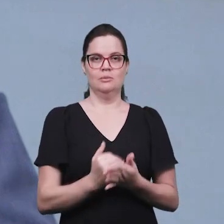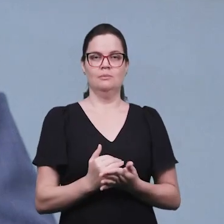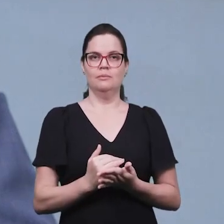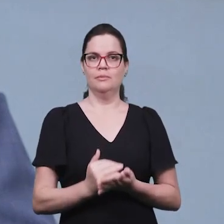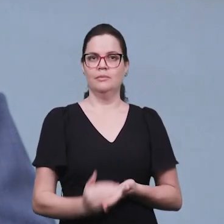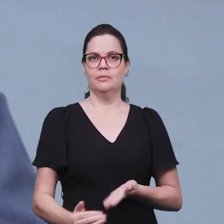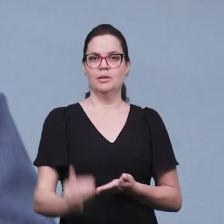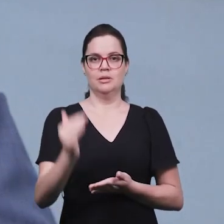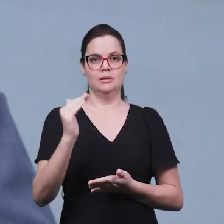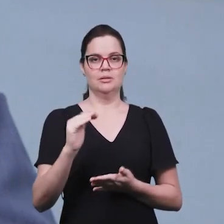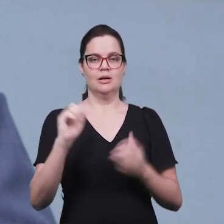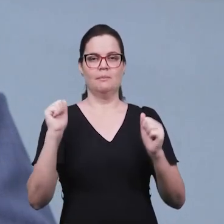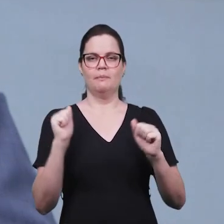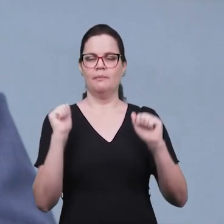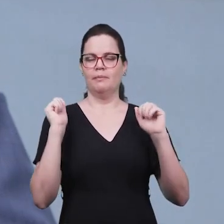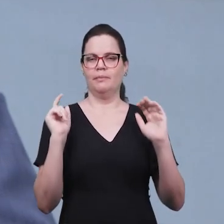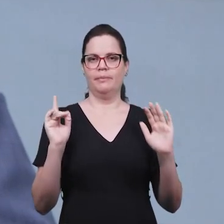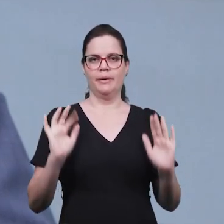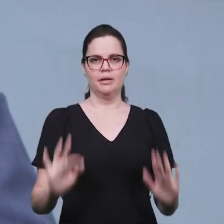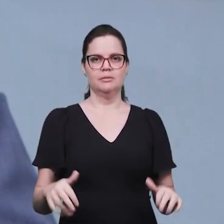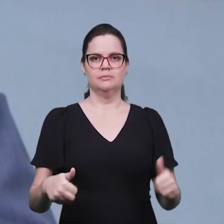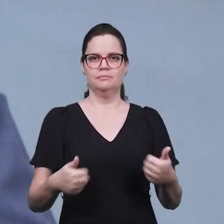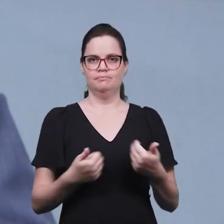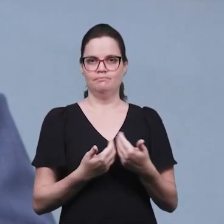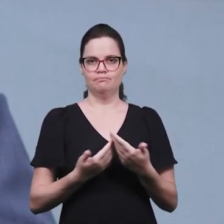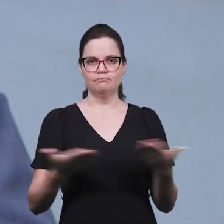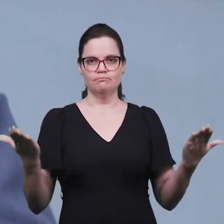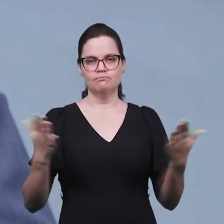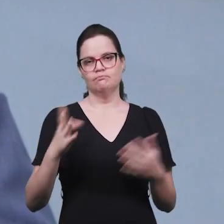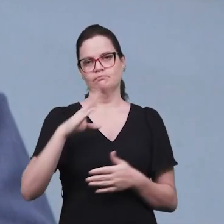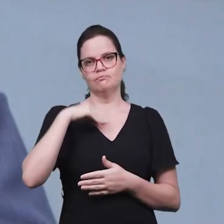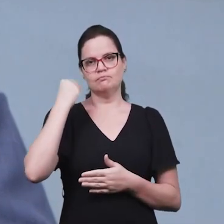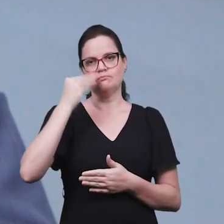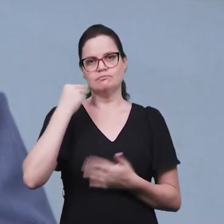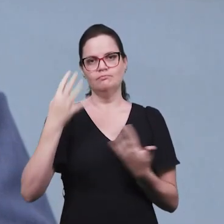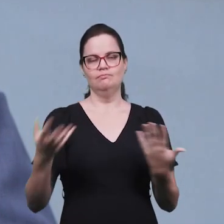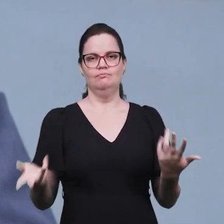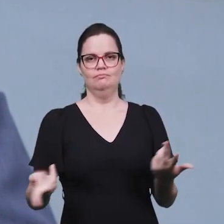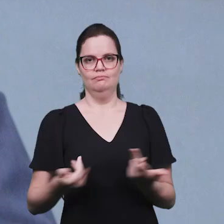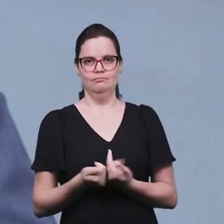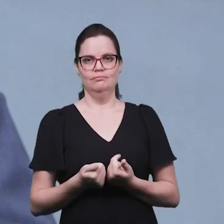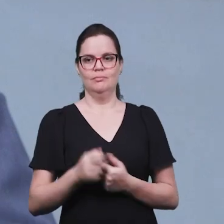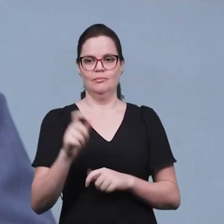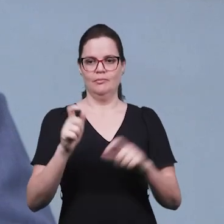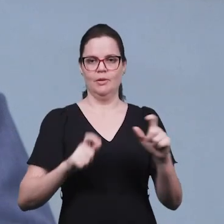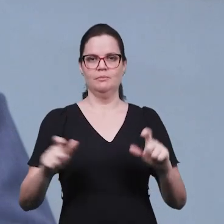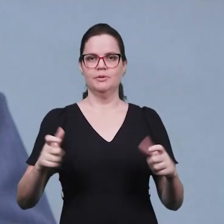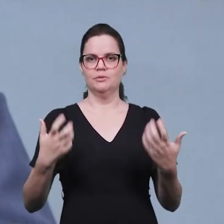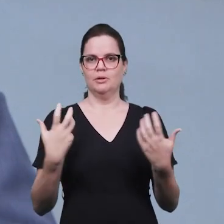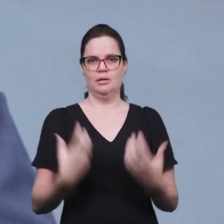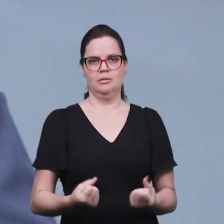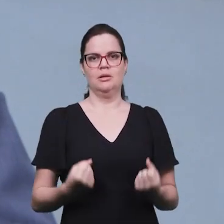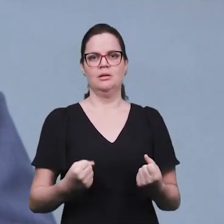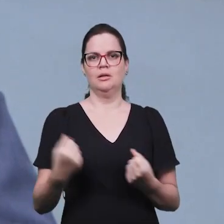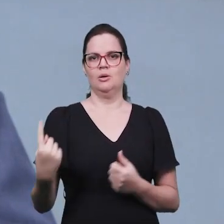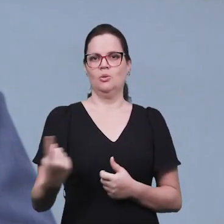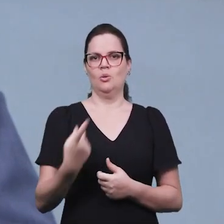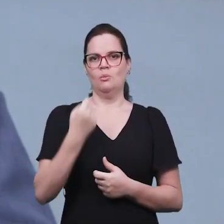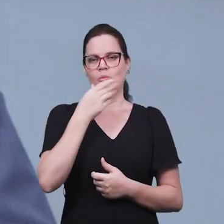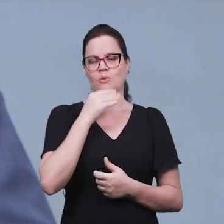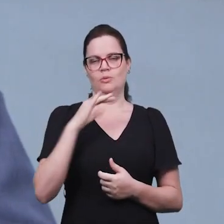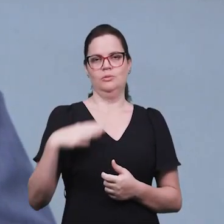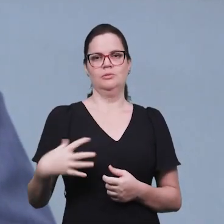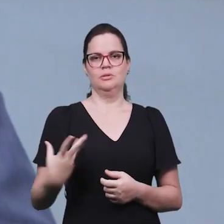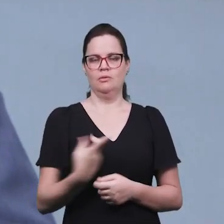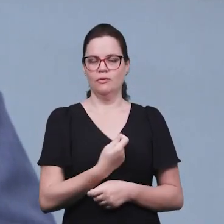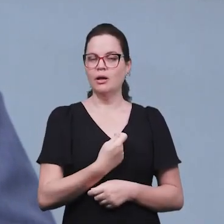concede essa bênção, essa experiência única para aquele que o aceita como